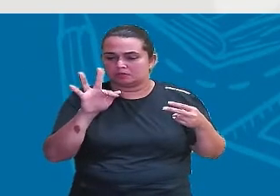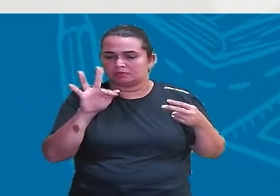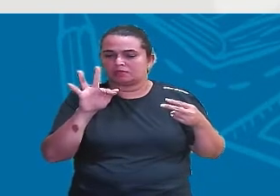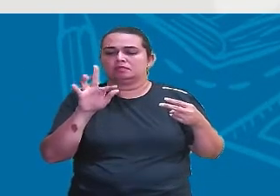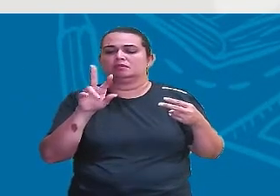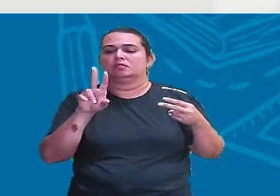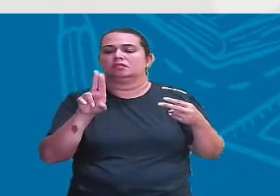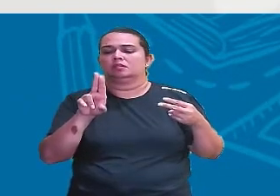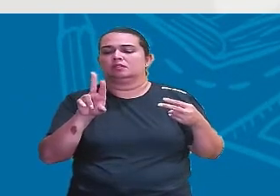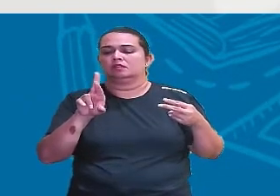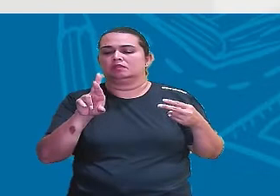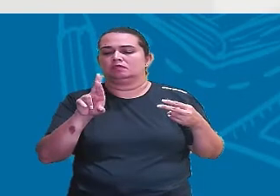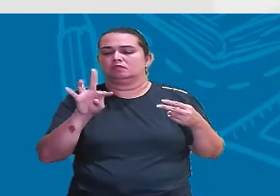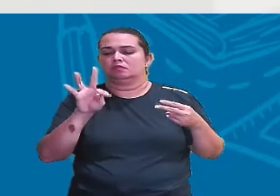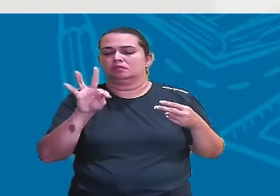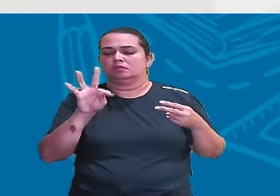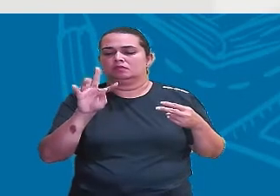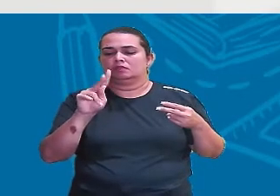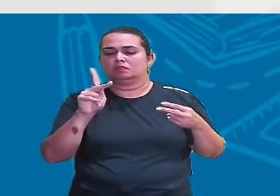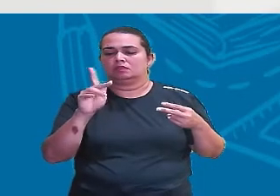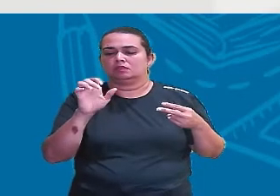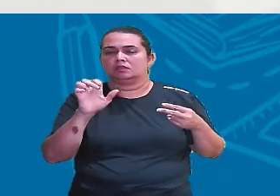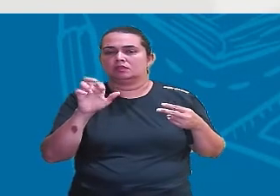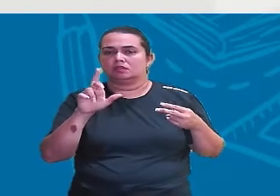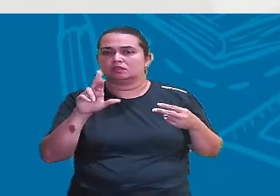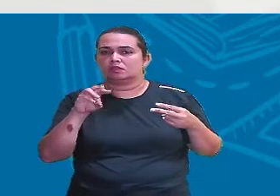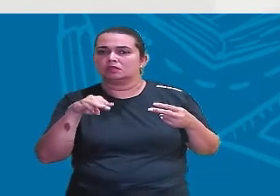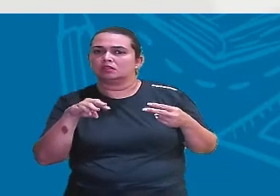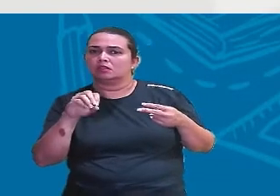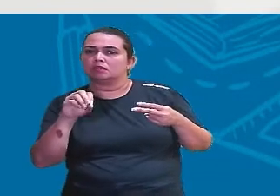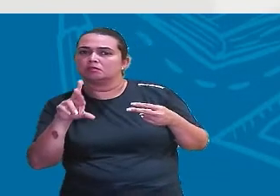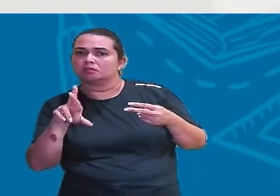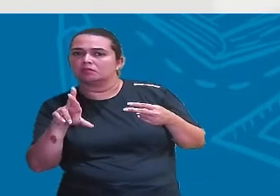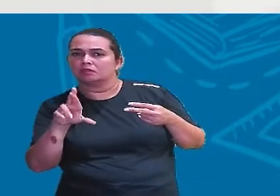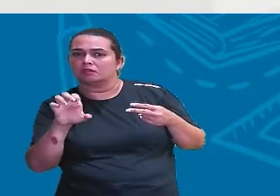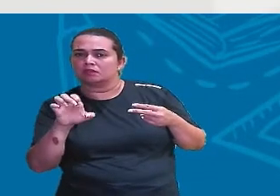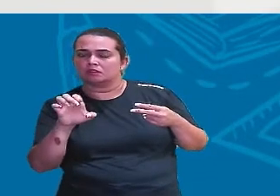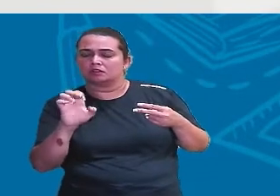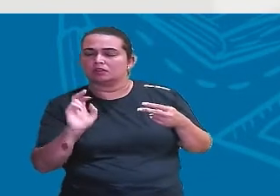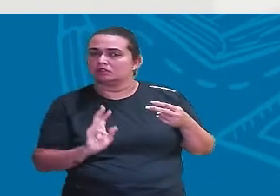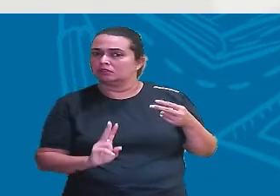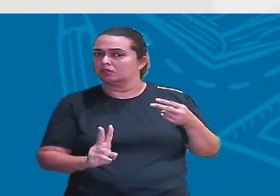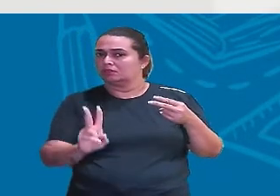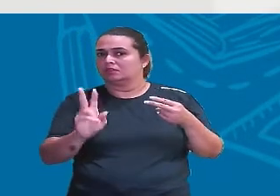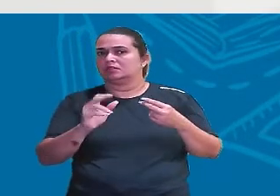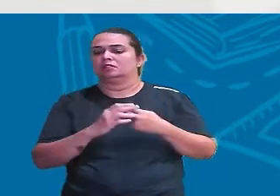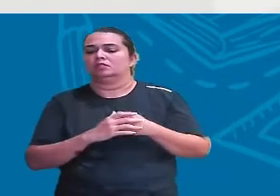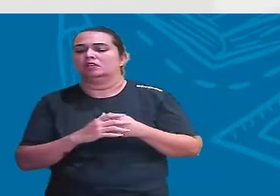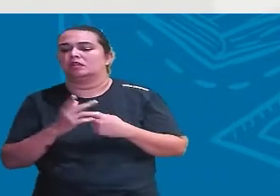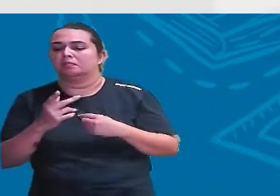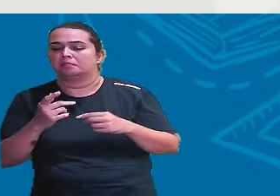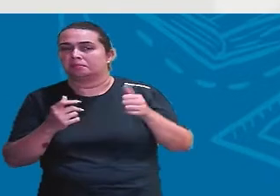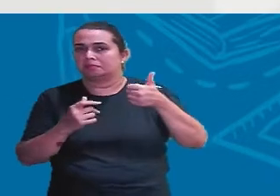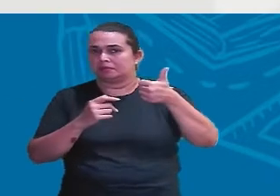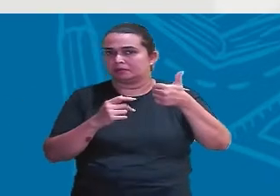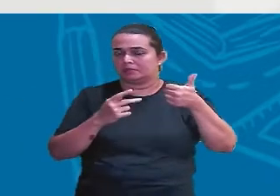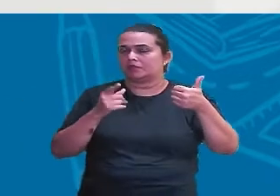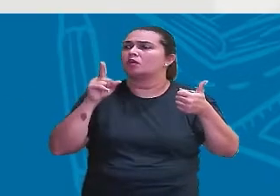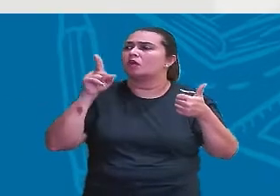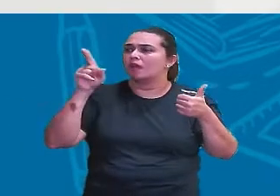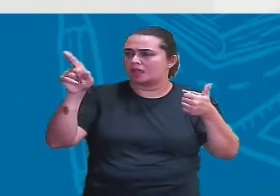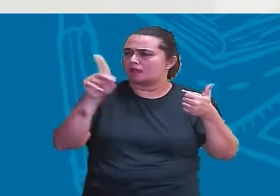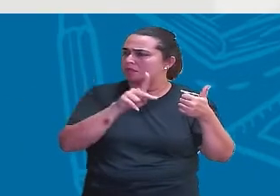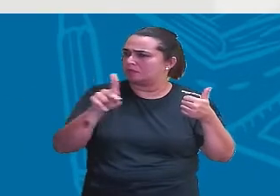exatamente continuando um assunto, tá? Sobre alguma coisa. Então, vê como fica no exemplo. Ela é uma professora